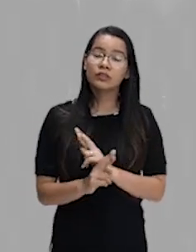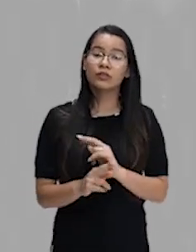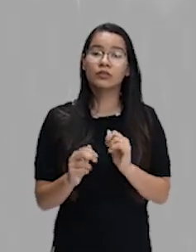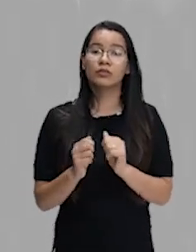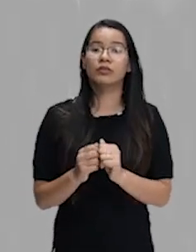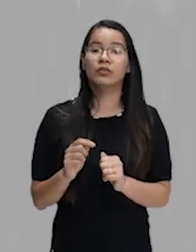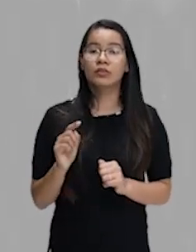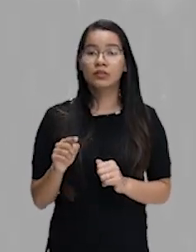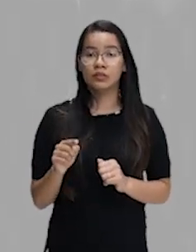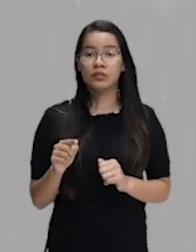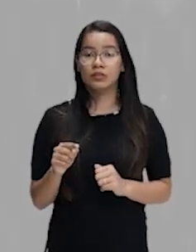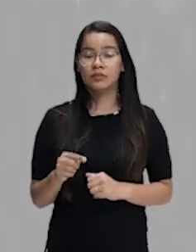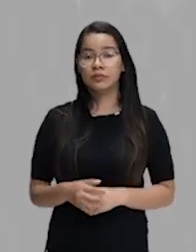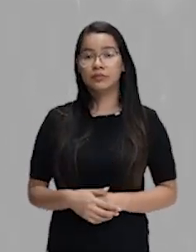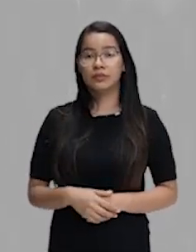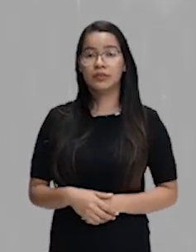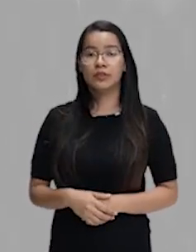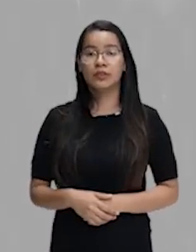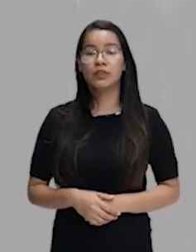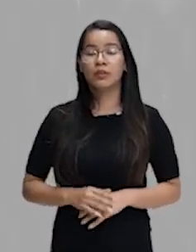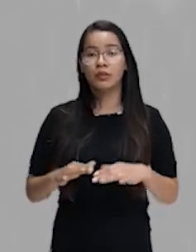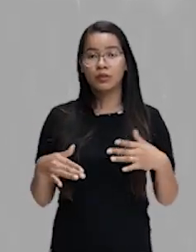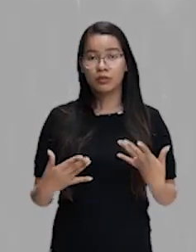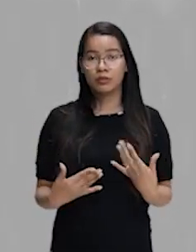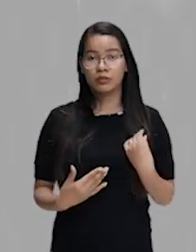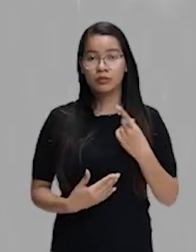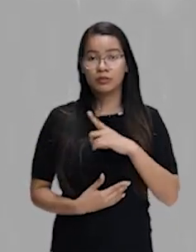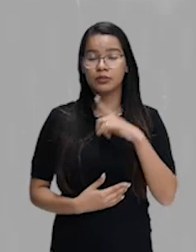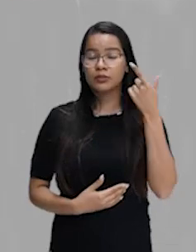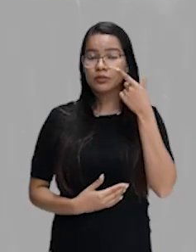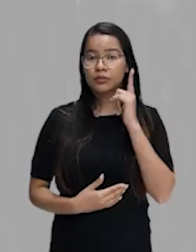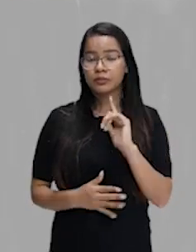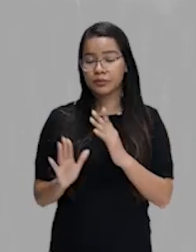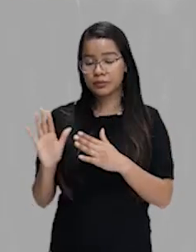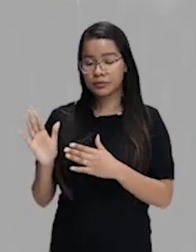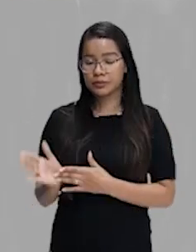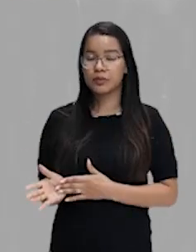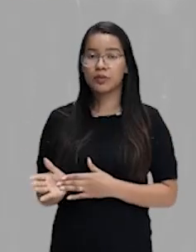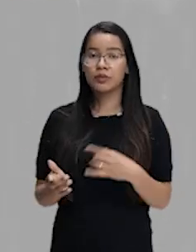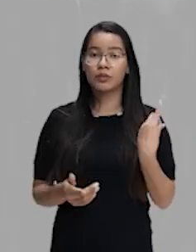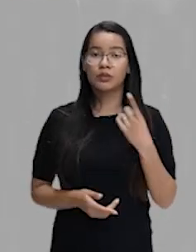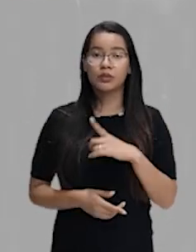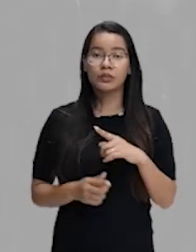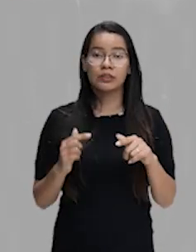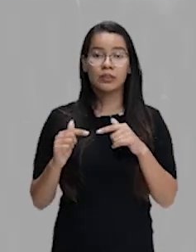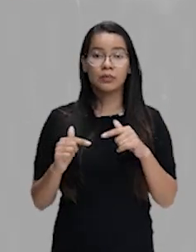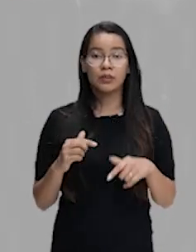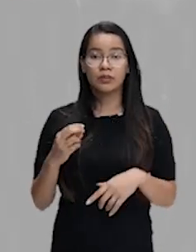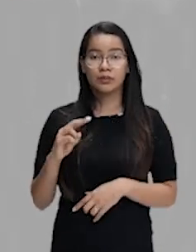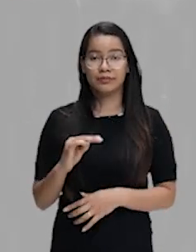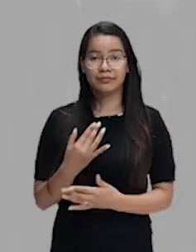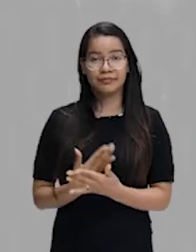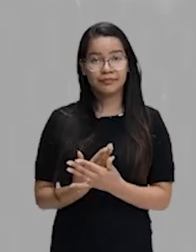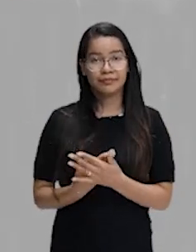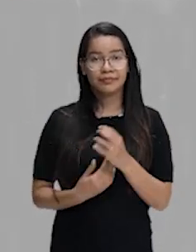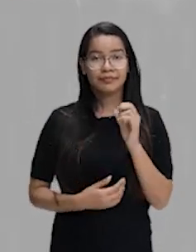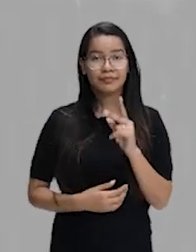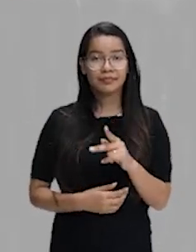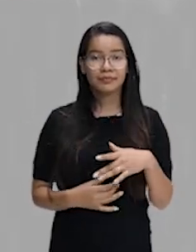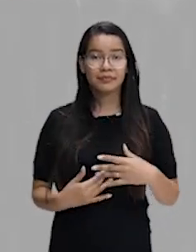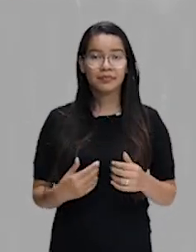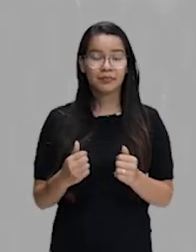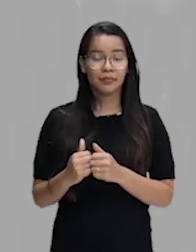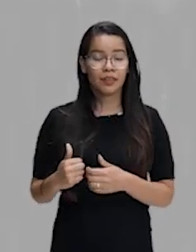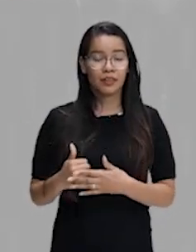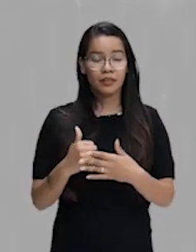tecnológica pelo meio, né, por meio da qual a gente consegue estabelecer ali o nosso trabalho ou estudo. Beleza? Com o